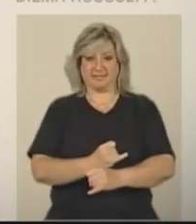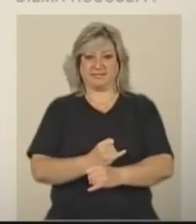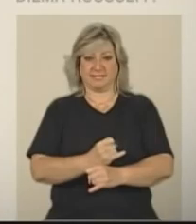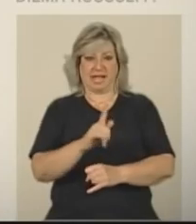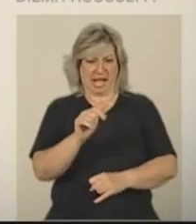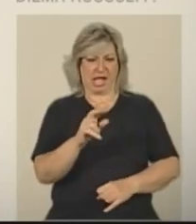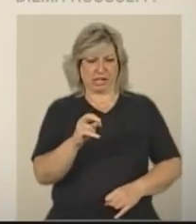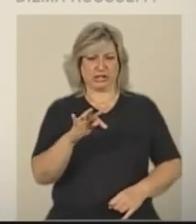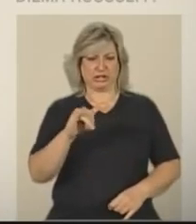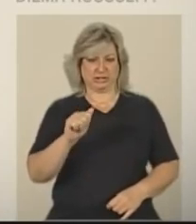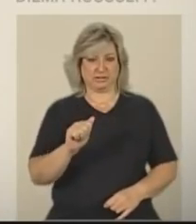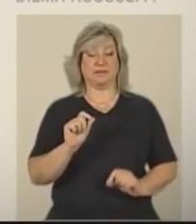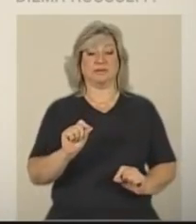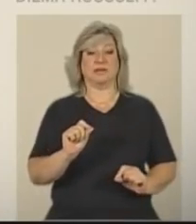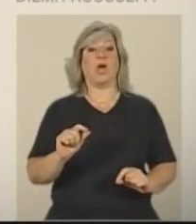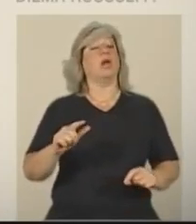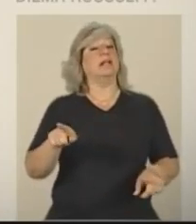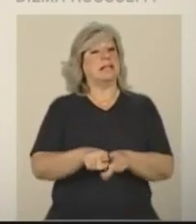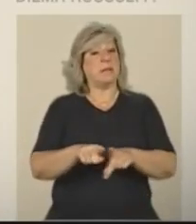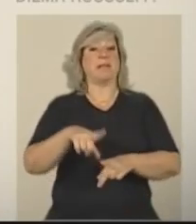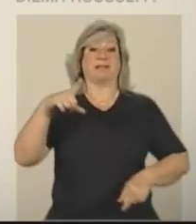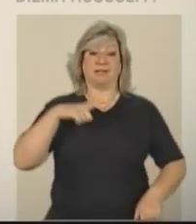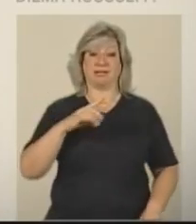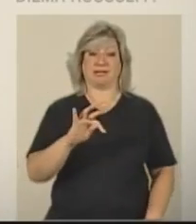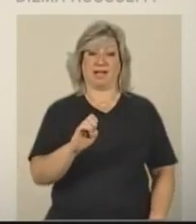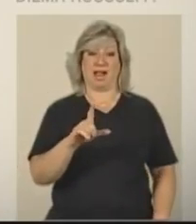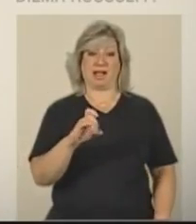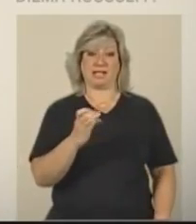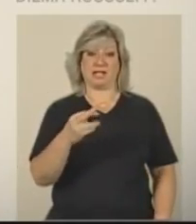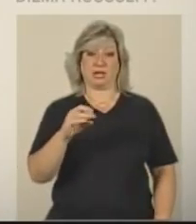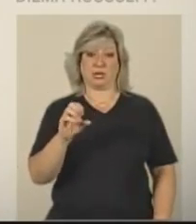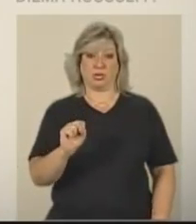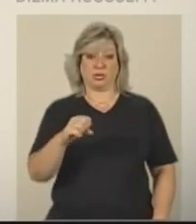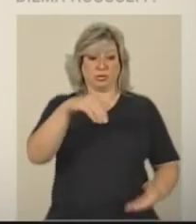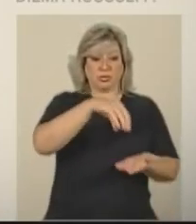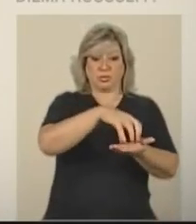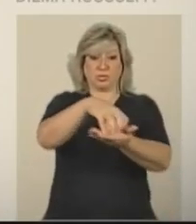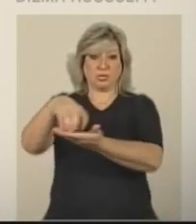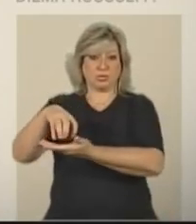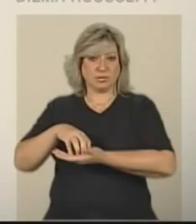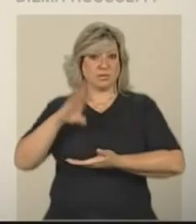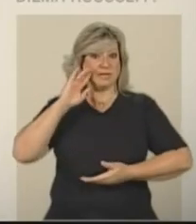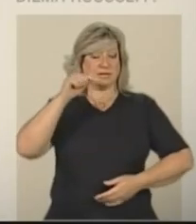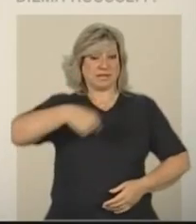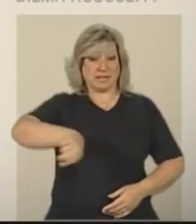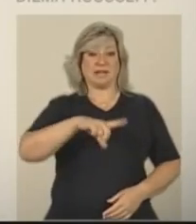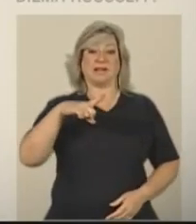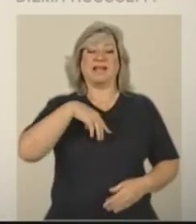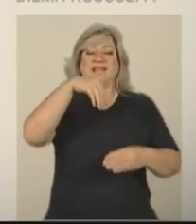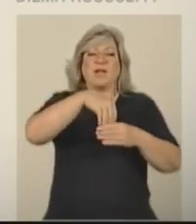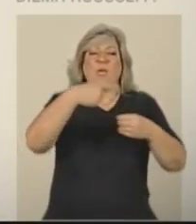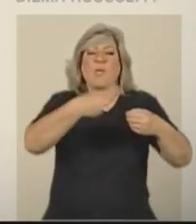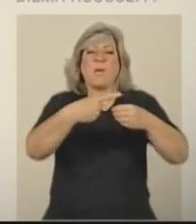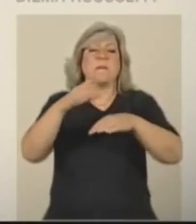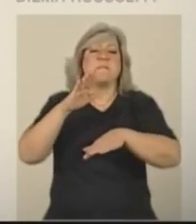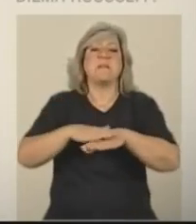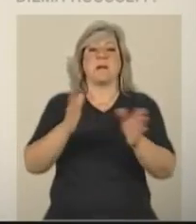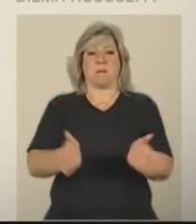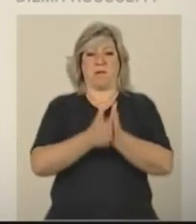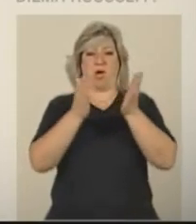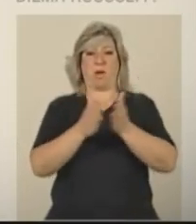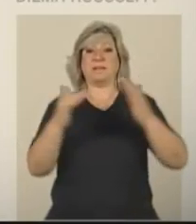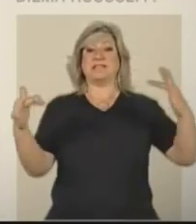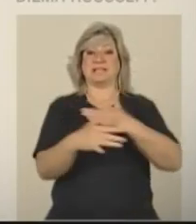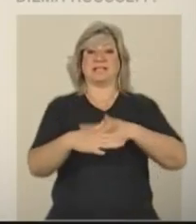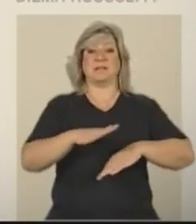Outra ação são os telecentros. Eles estão preferencialmente nas comunidades mais pobres das